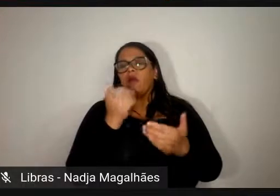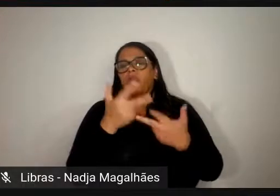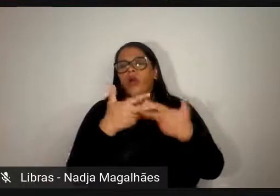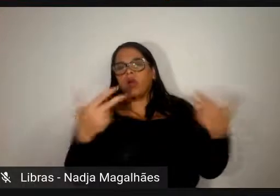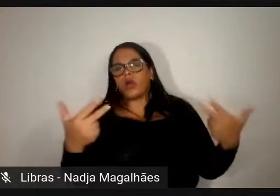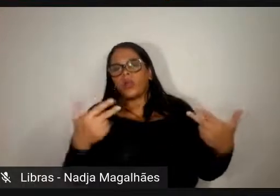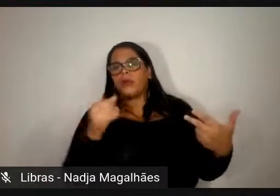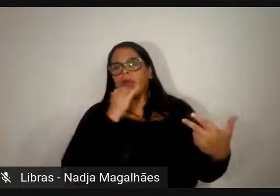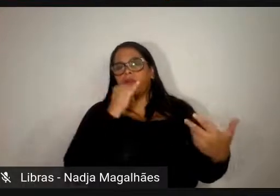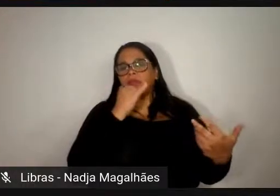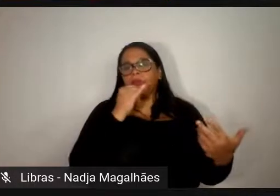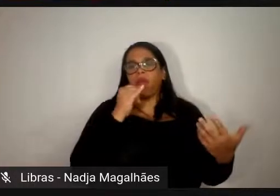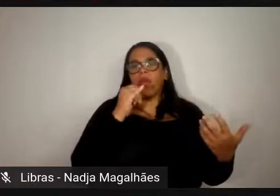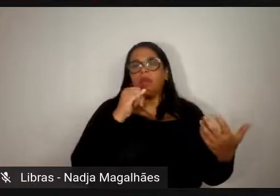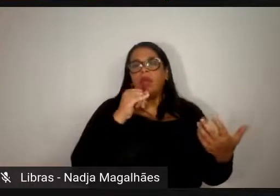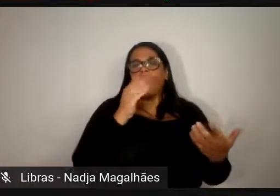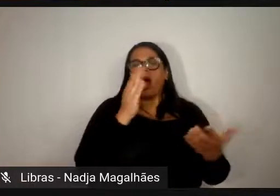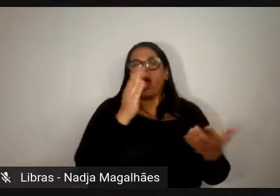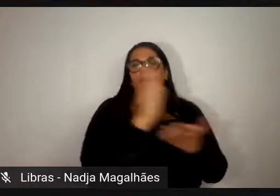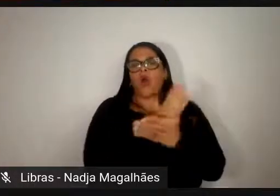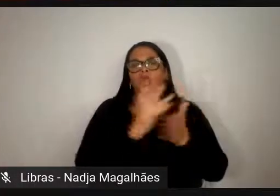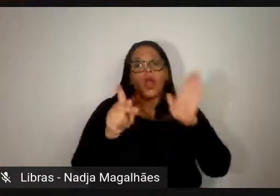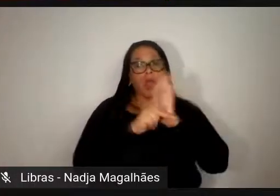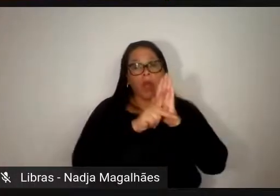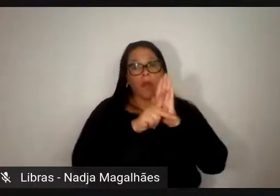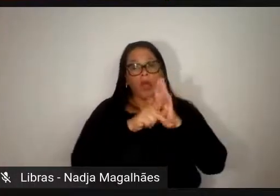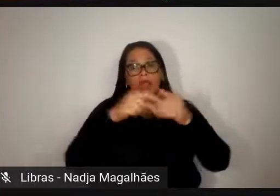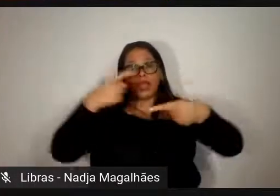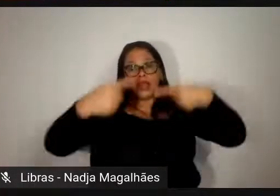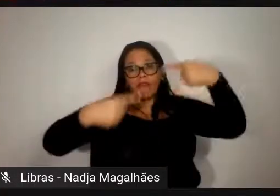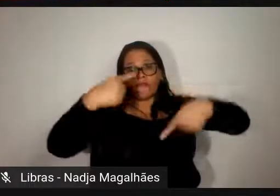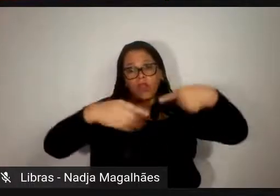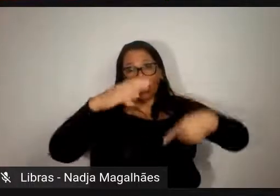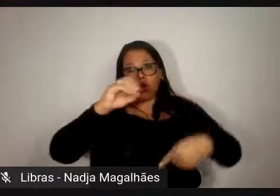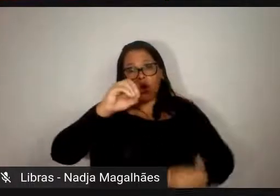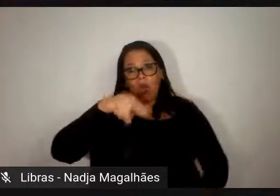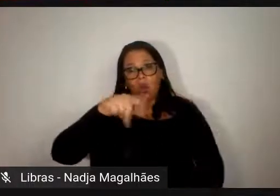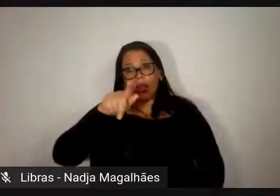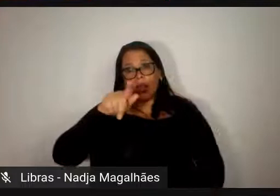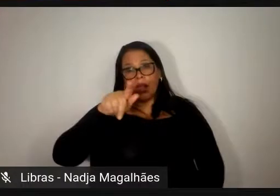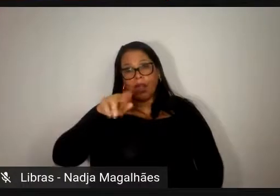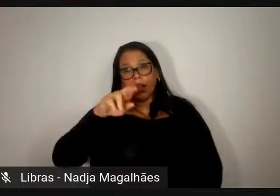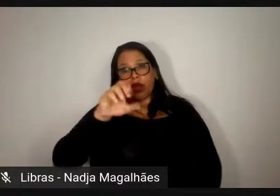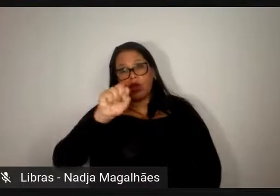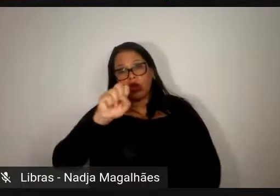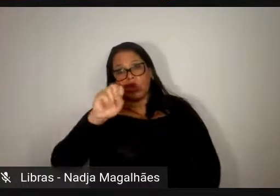canal do Congresso, que não pode interromper de jeito nenhum. Aliás, isso até é uma coisa interessante. Na pesquisa,